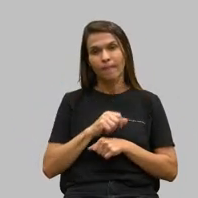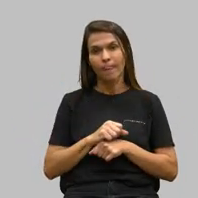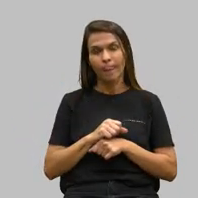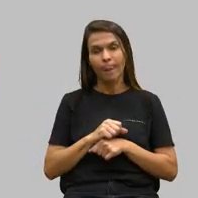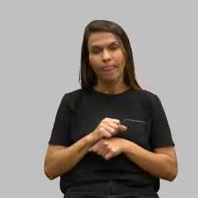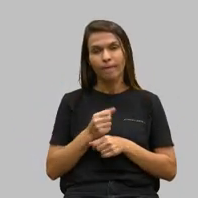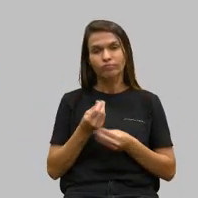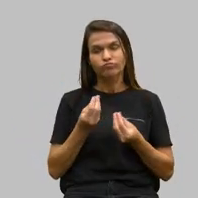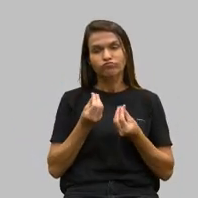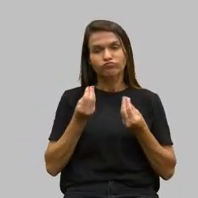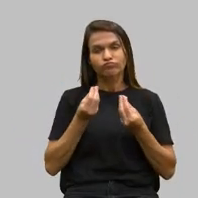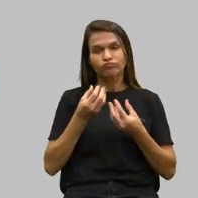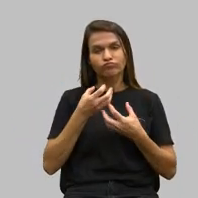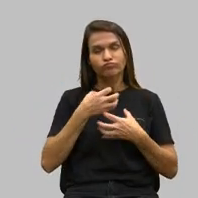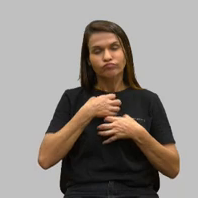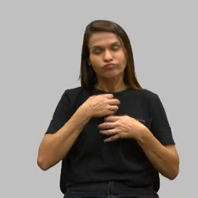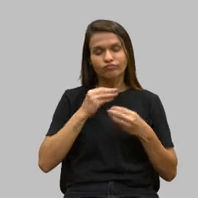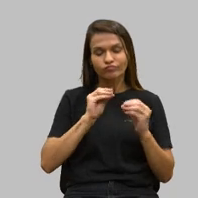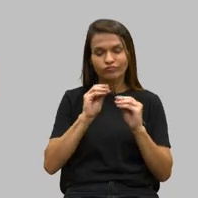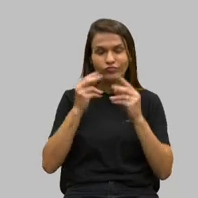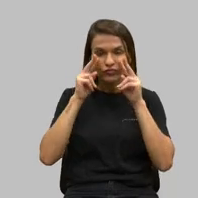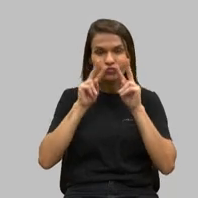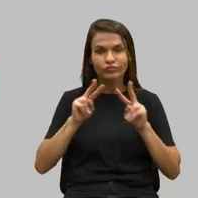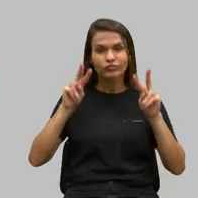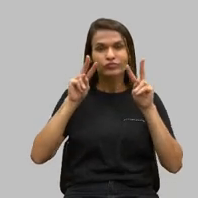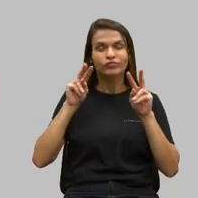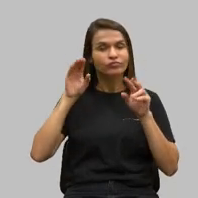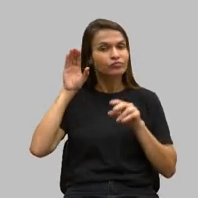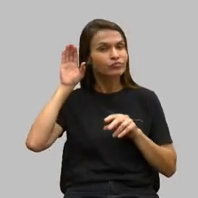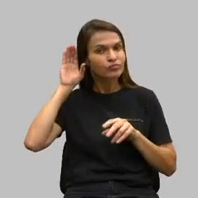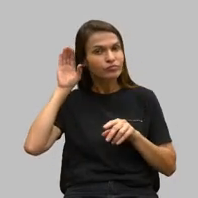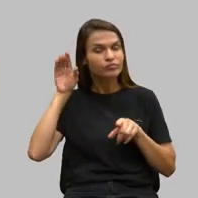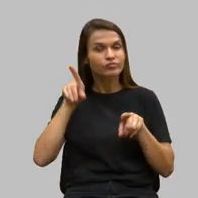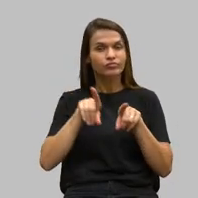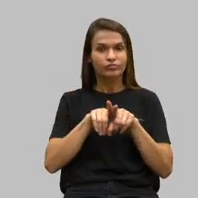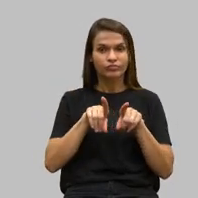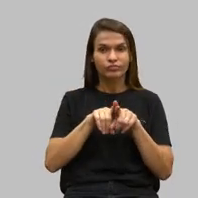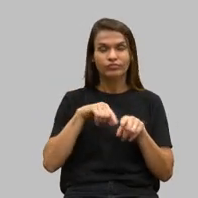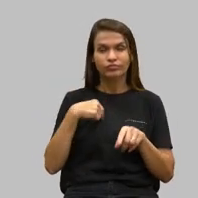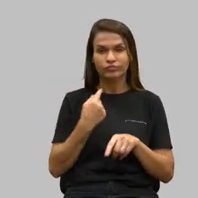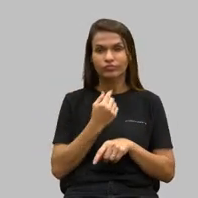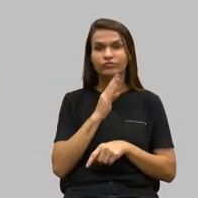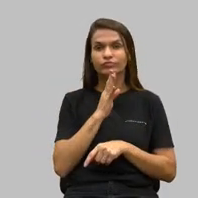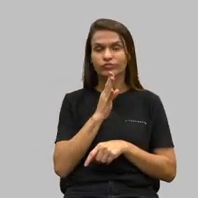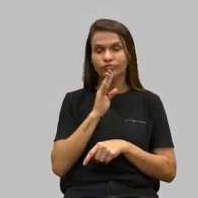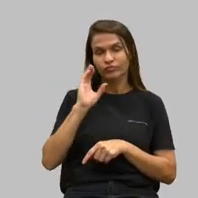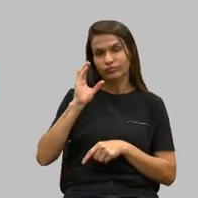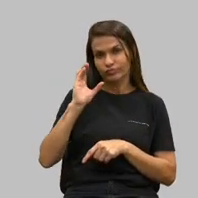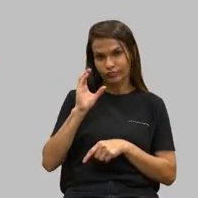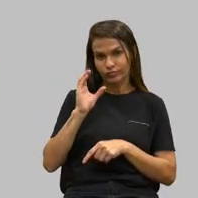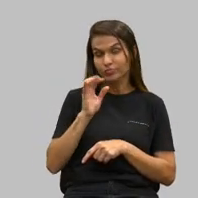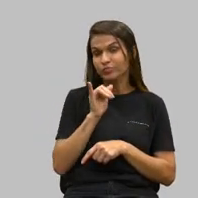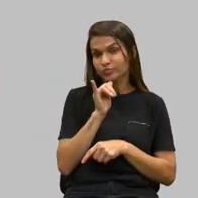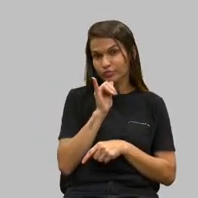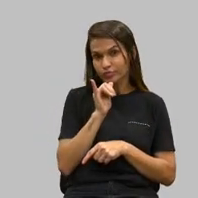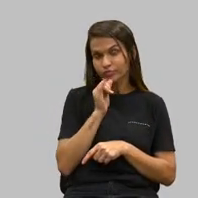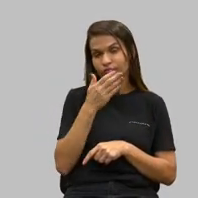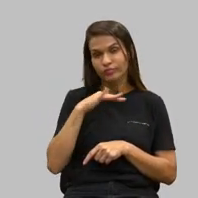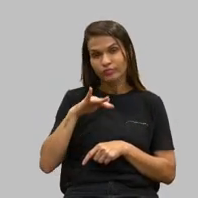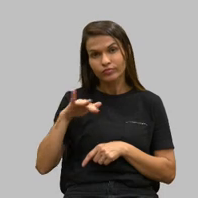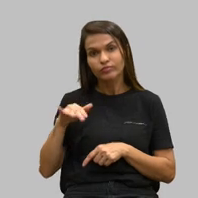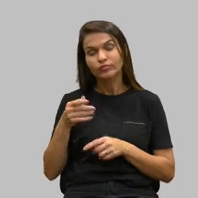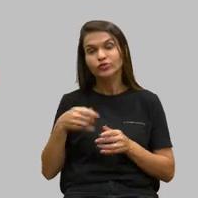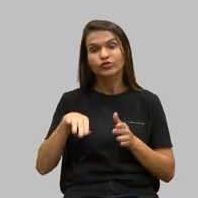sensações de tato, visuais, auditivas, e nós conhecemos em contagem, por exemplo, crianças que